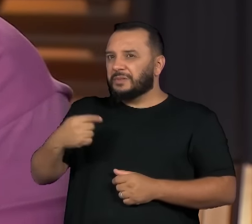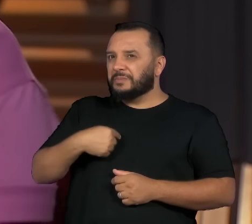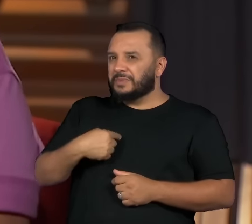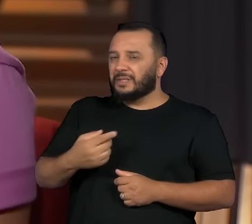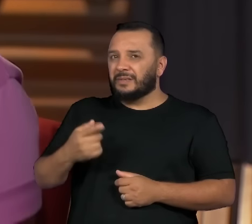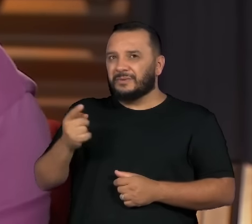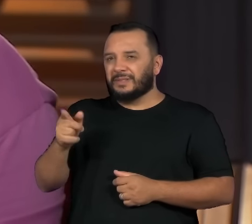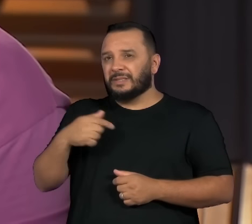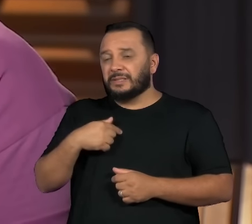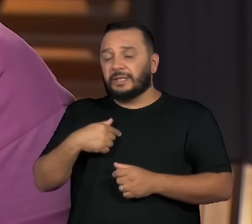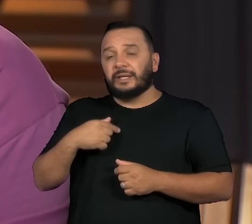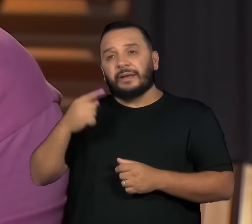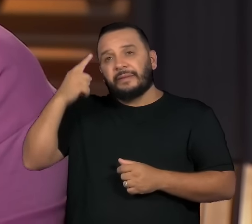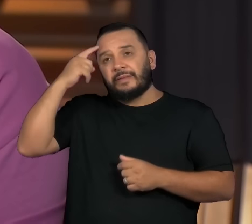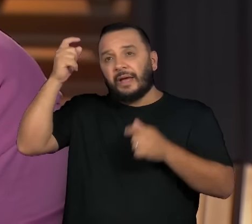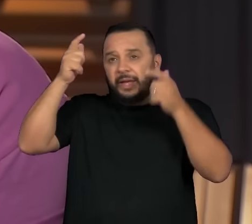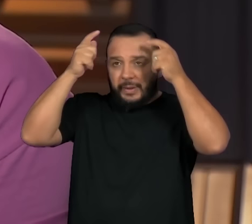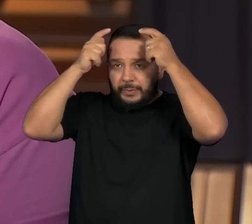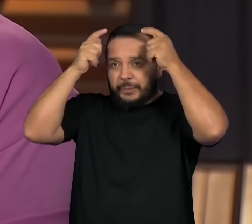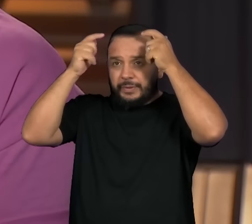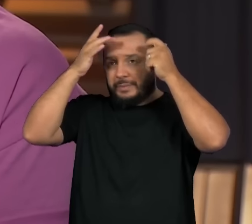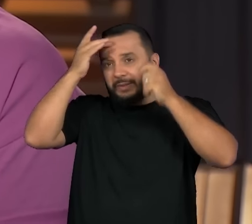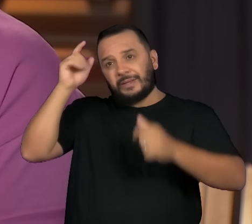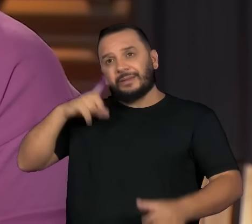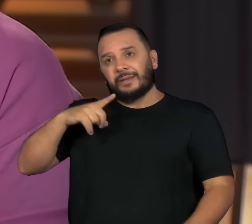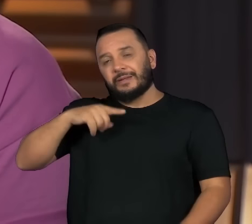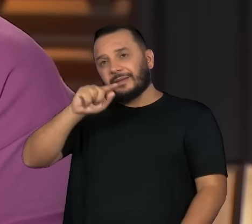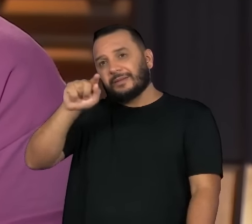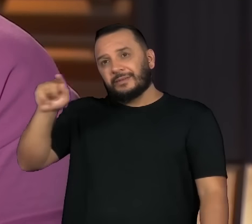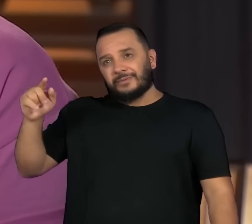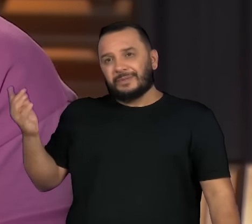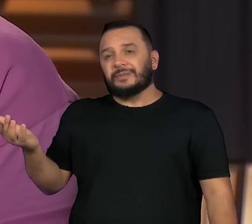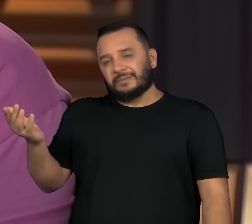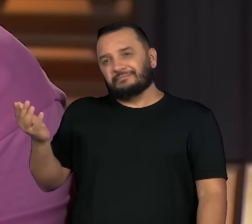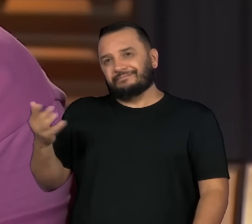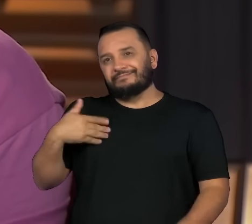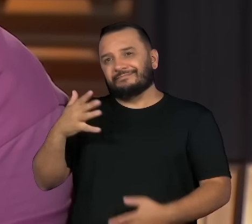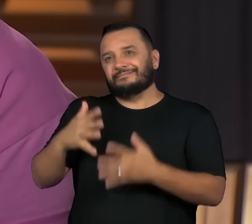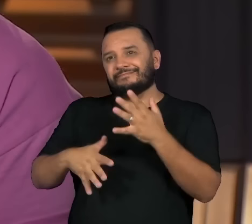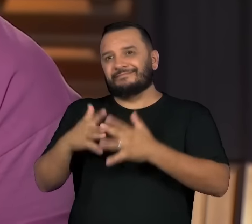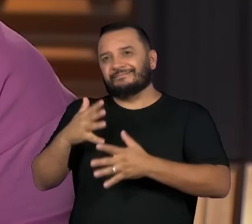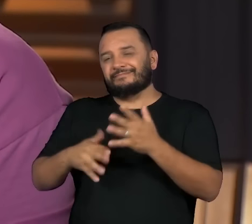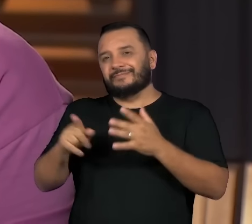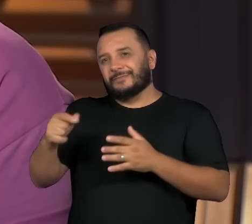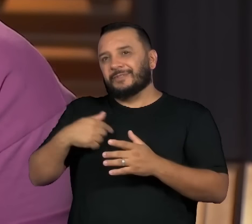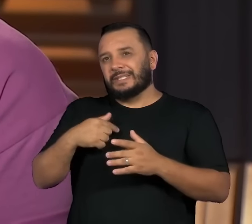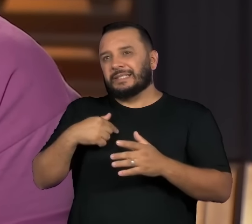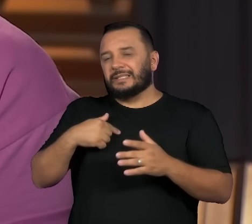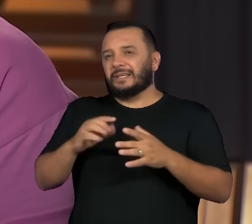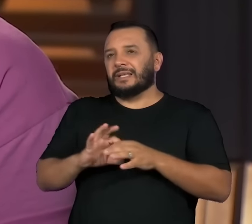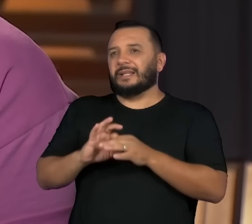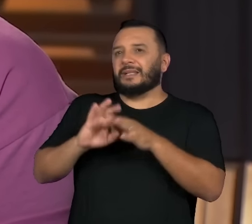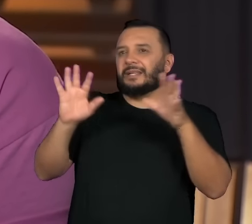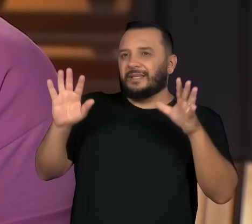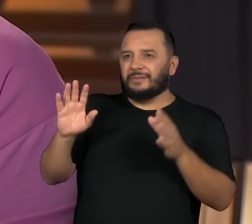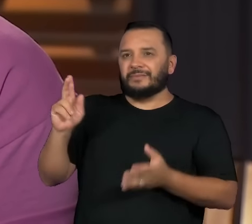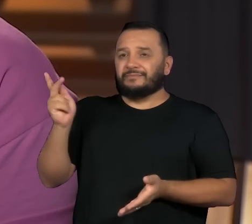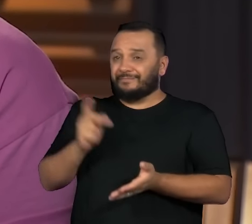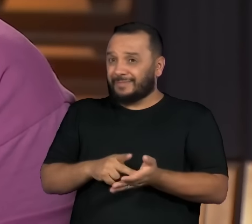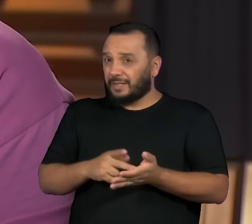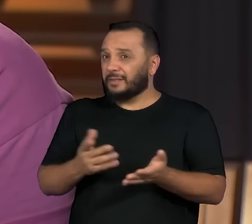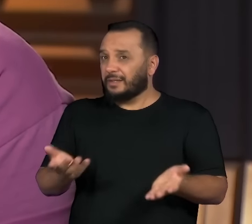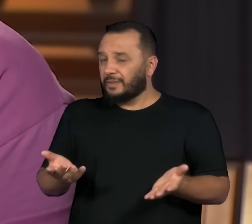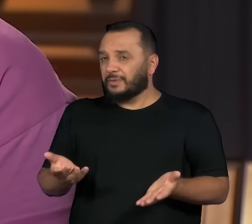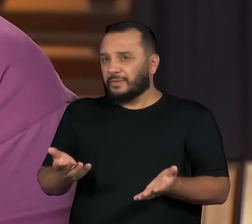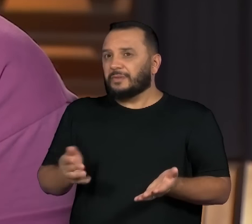você fica preso naquela ideia que as pessoas têm de você. Então isso te impede de ser mais espontâneo, mais verdadeiro. E acho que isso vai